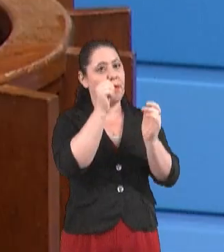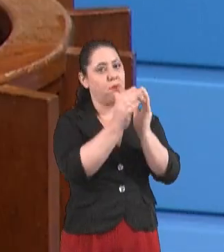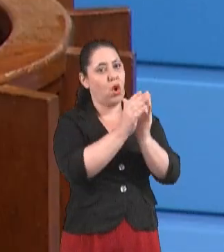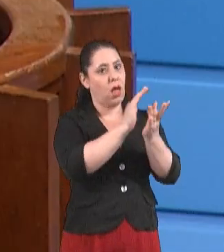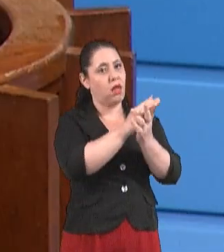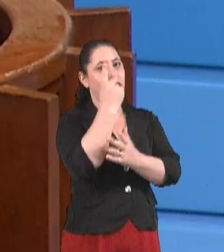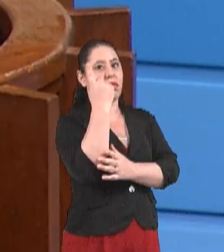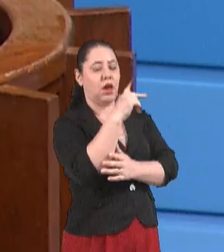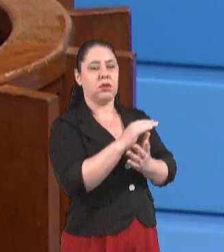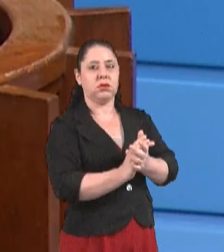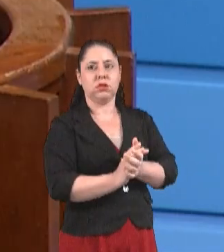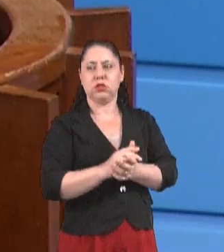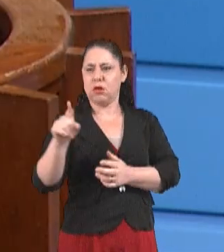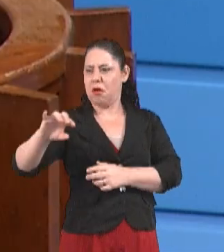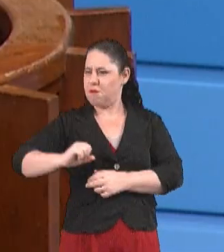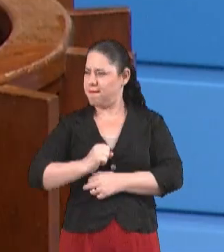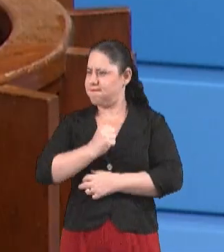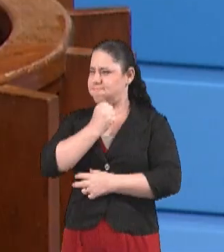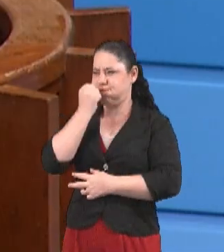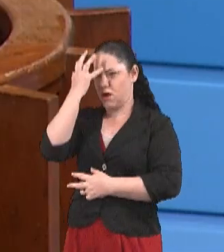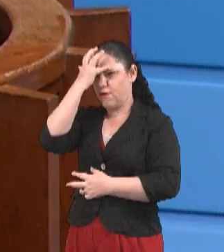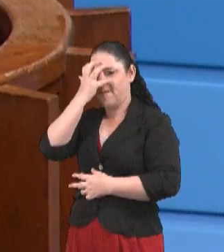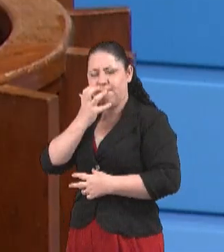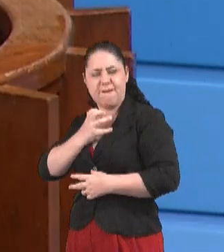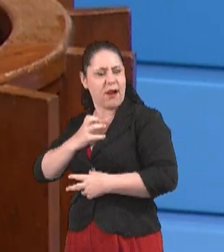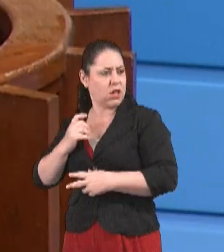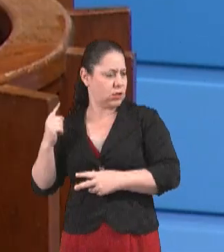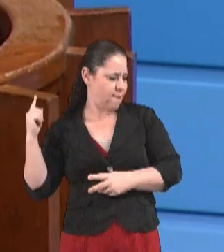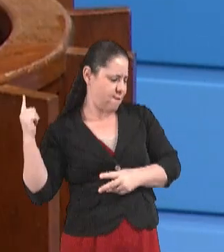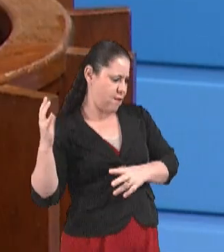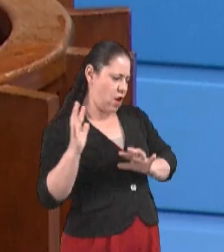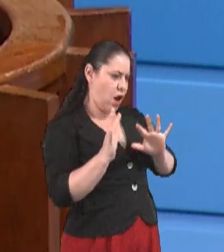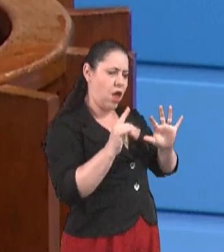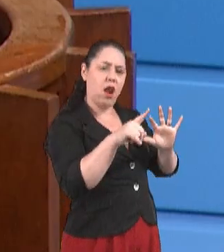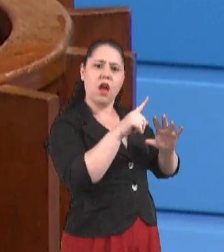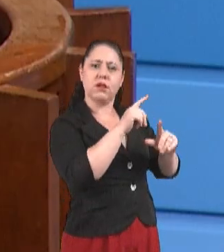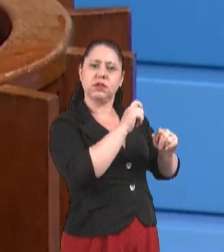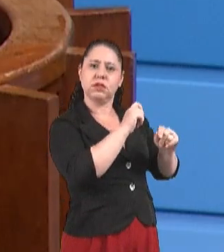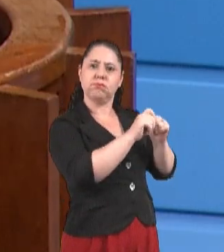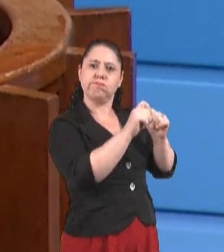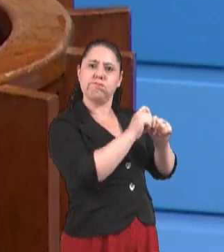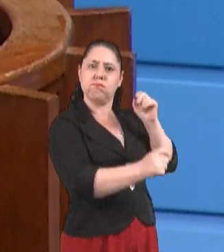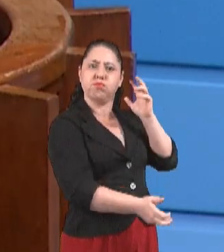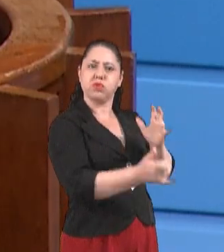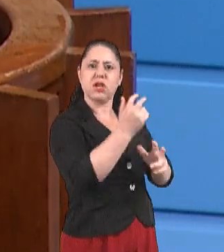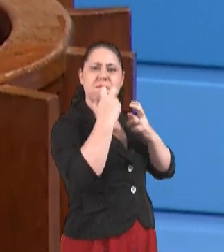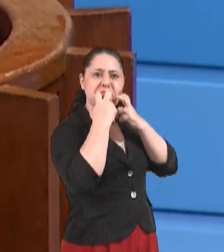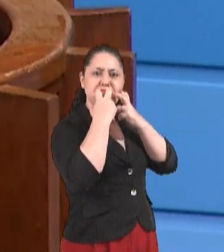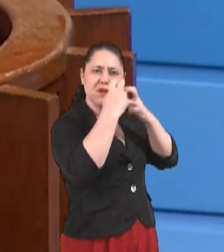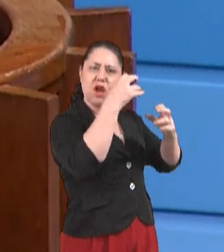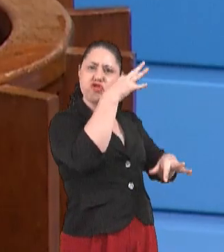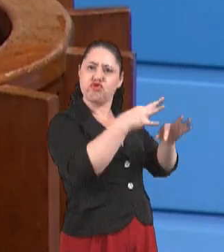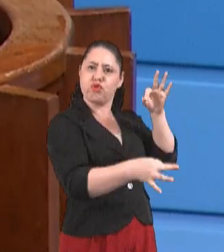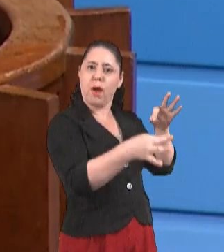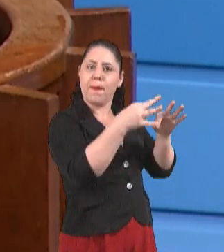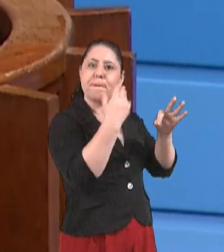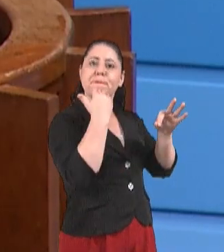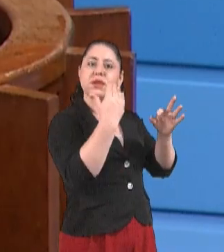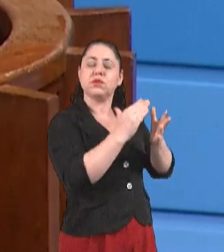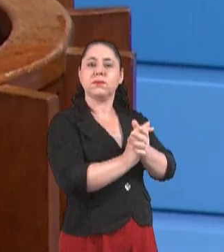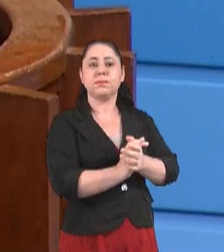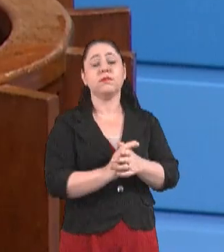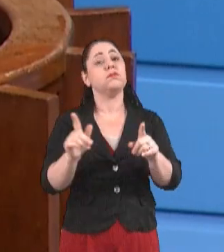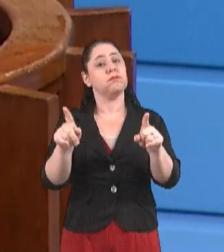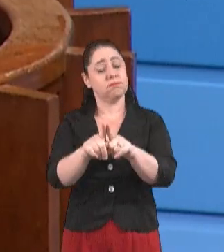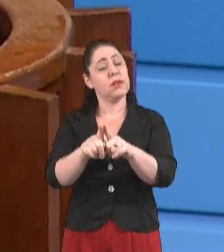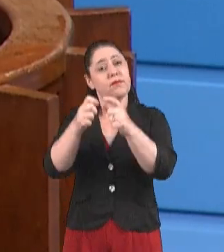esposa. Revoltados, os moradores atearam fogo na residência, gritando por justiça. Também